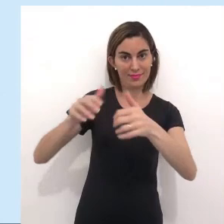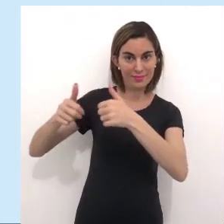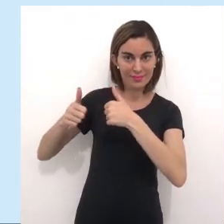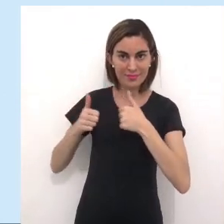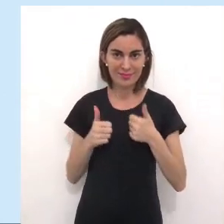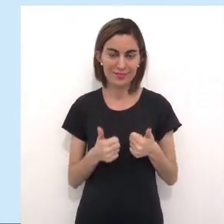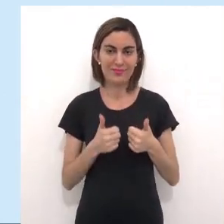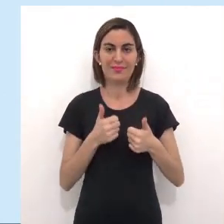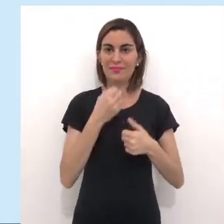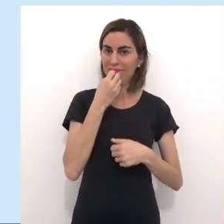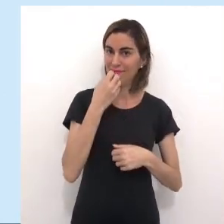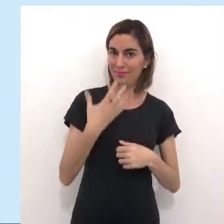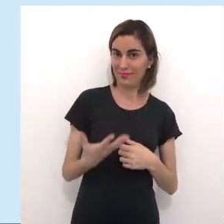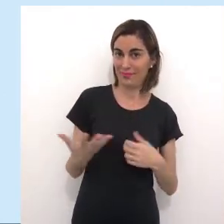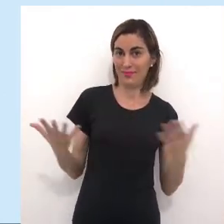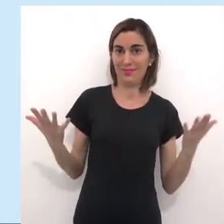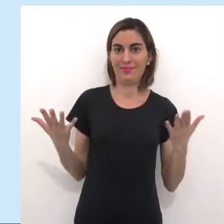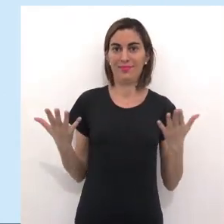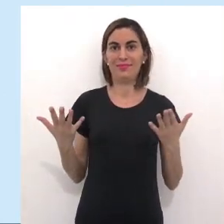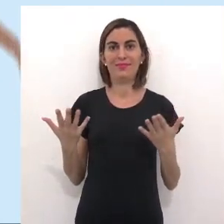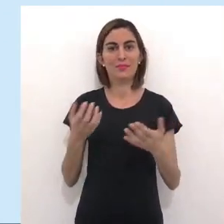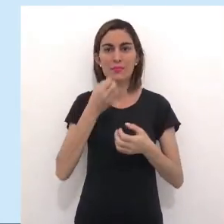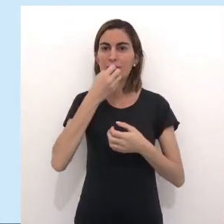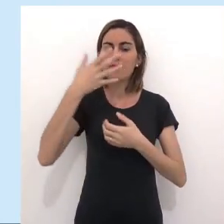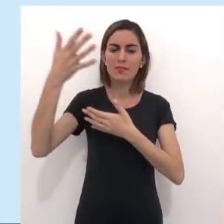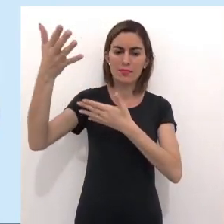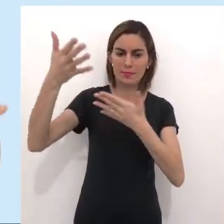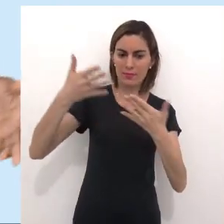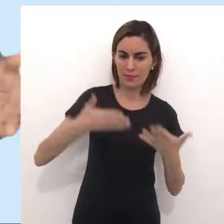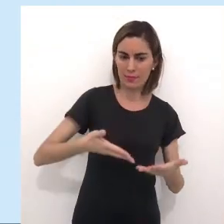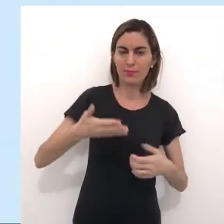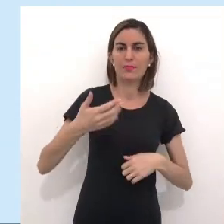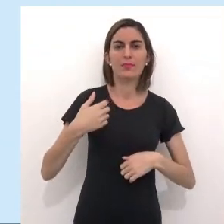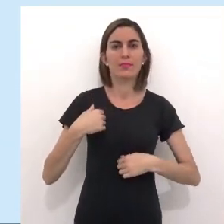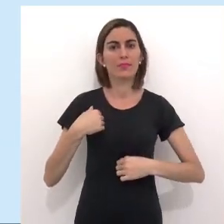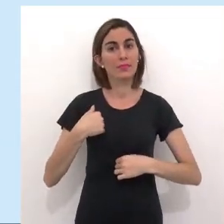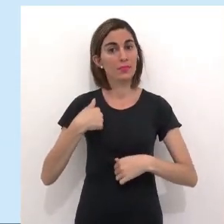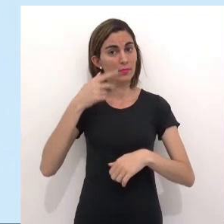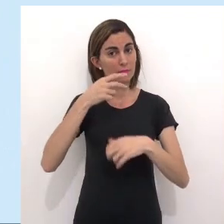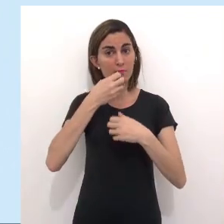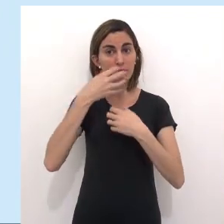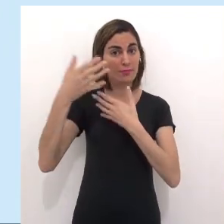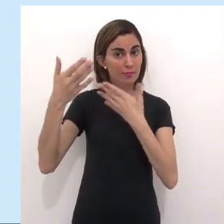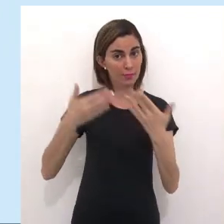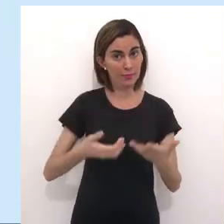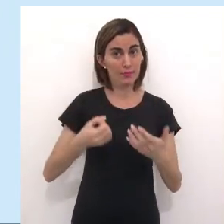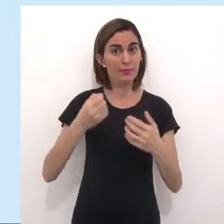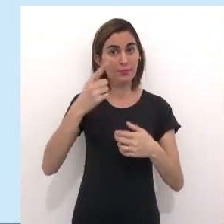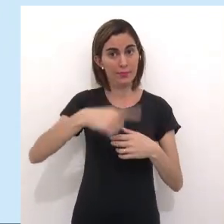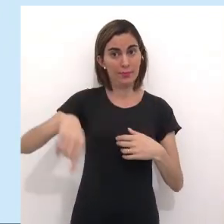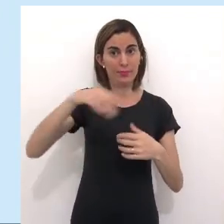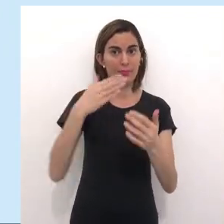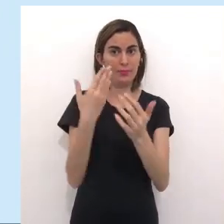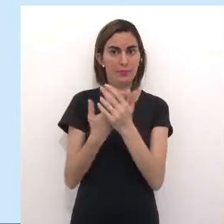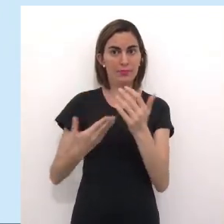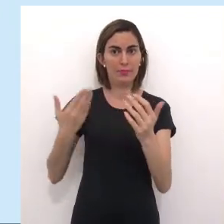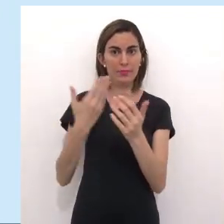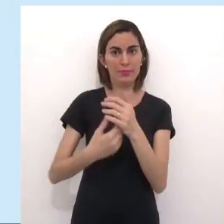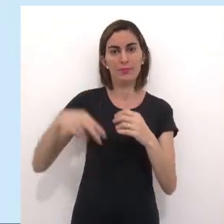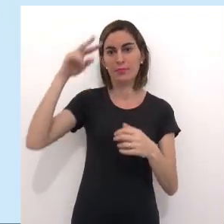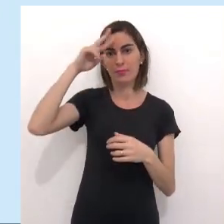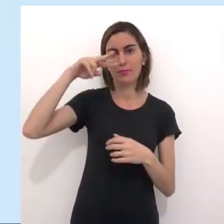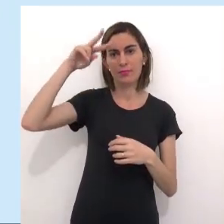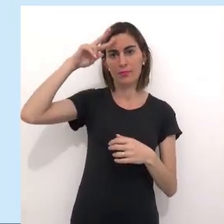Olá, prezados e prezadas, sejam todos bem-vindos e bem-vindas à nossa aula de